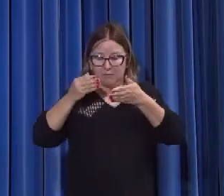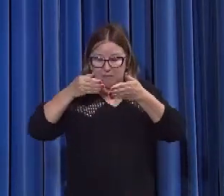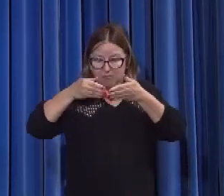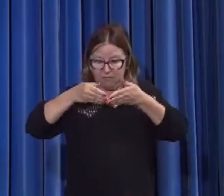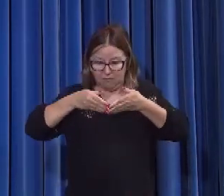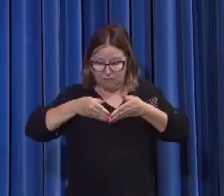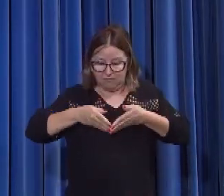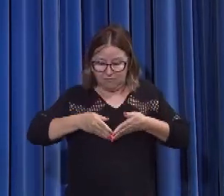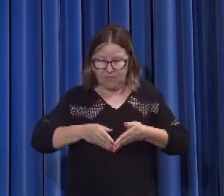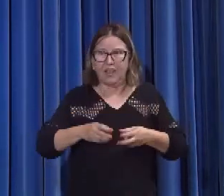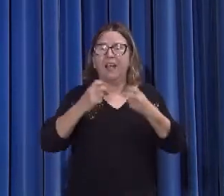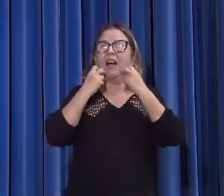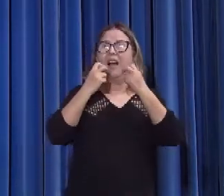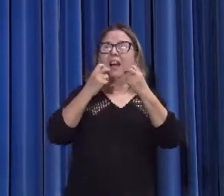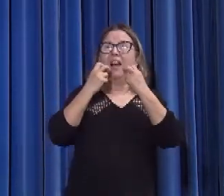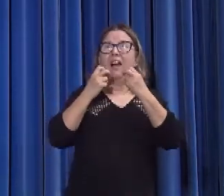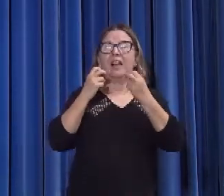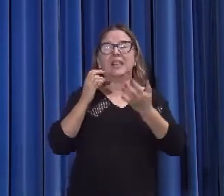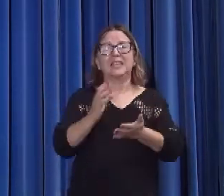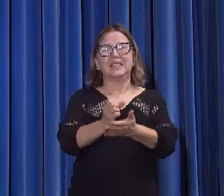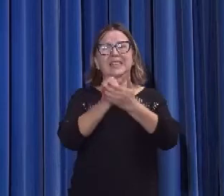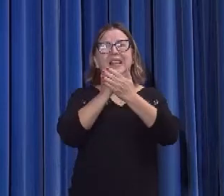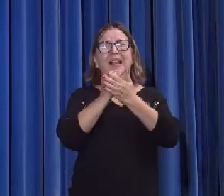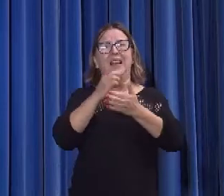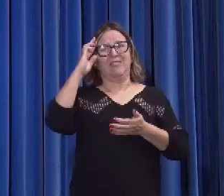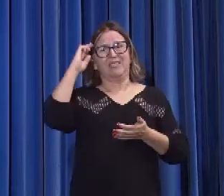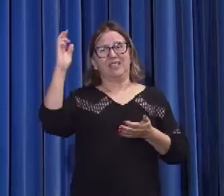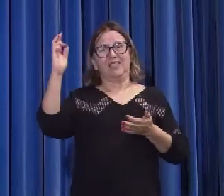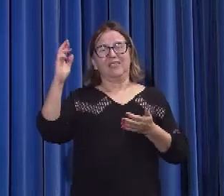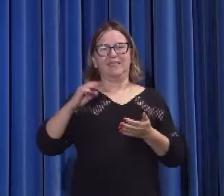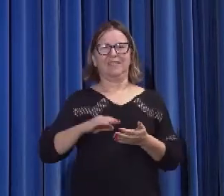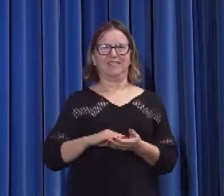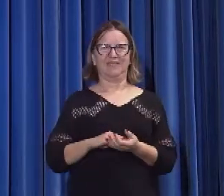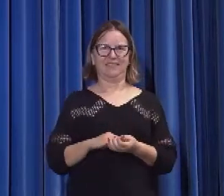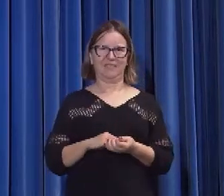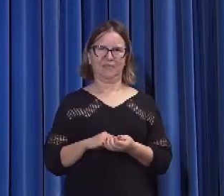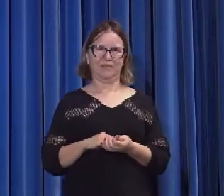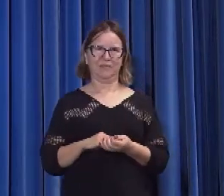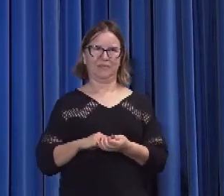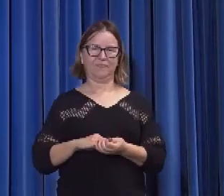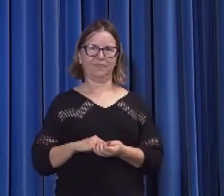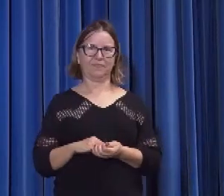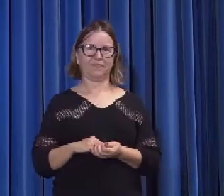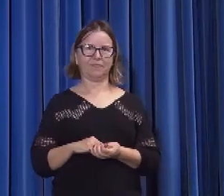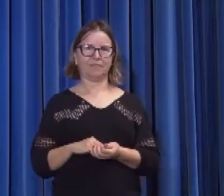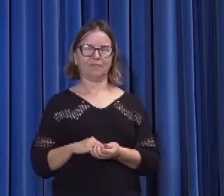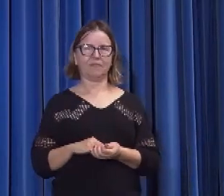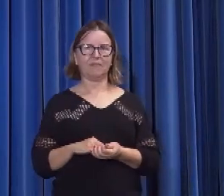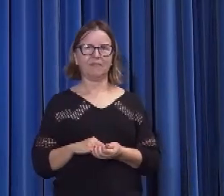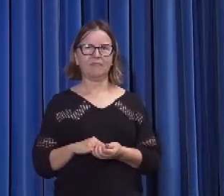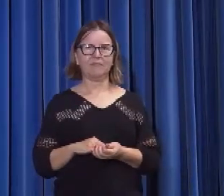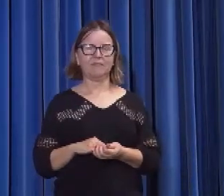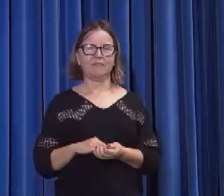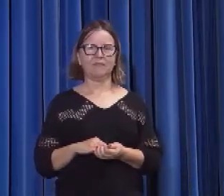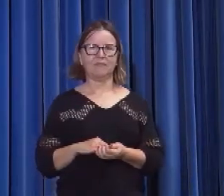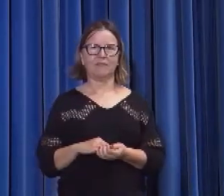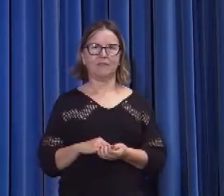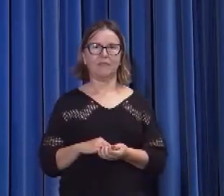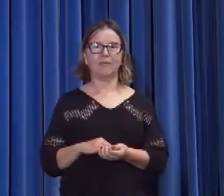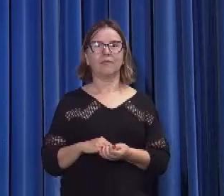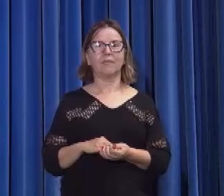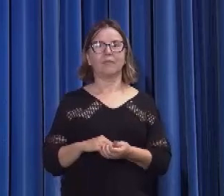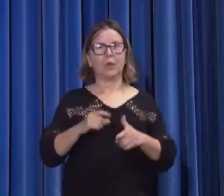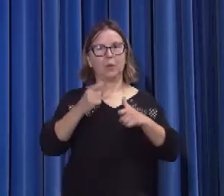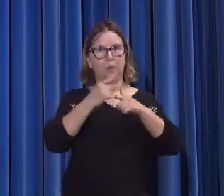submergir e gritou: salva-me, Senhor. A tribulação trabalha em favor